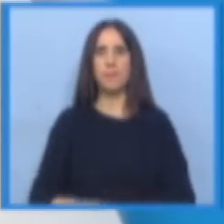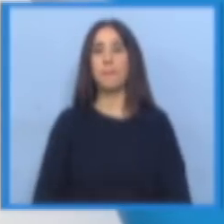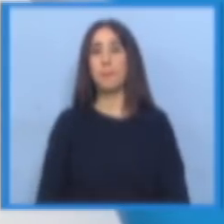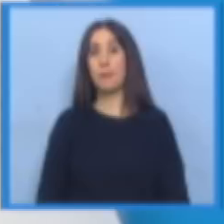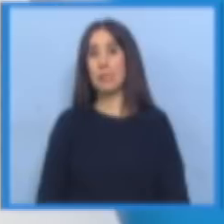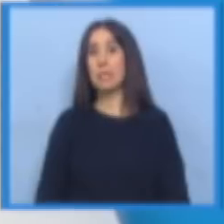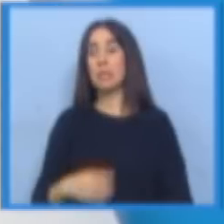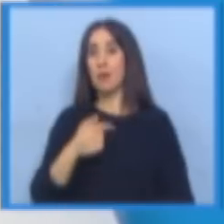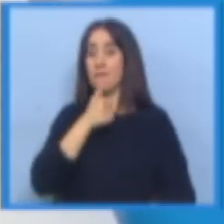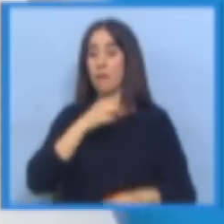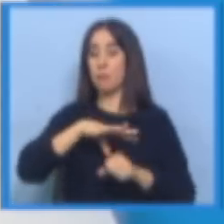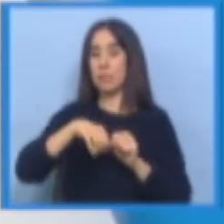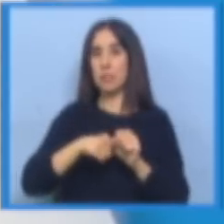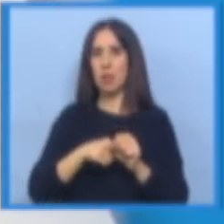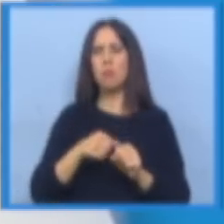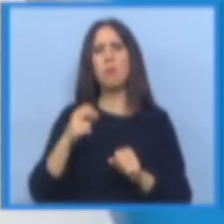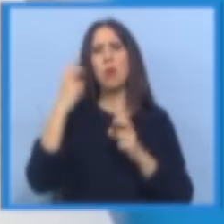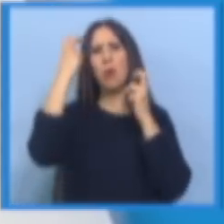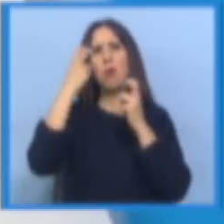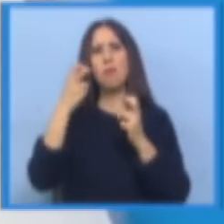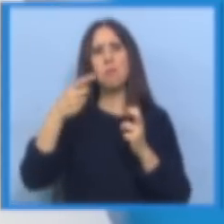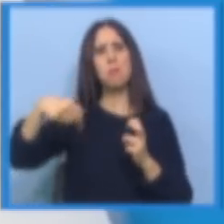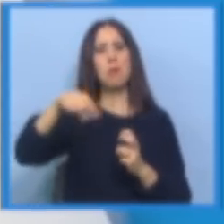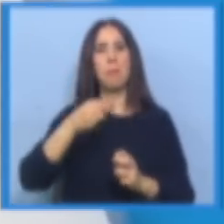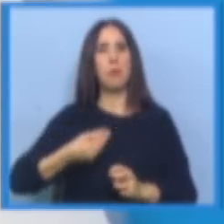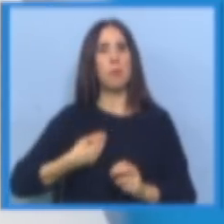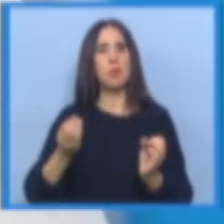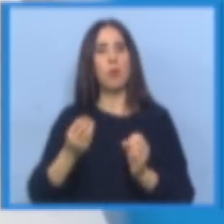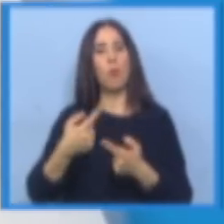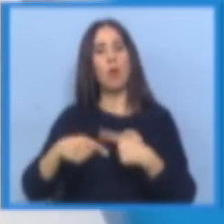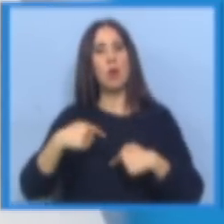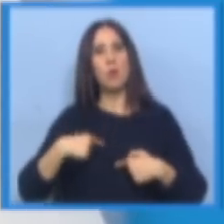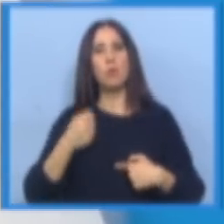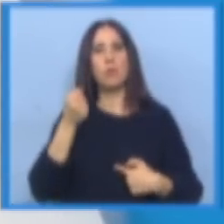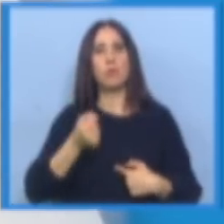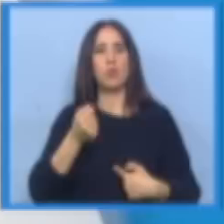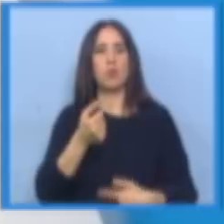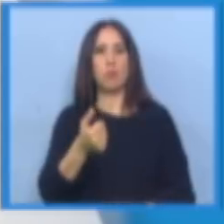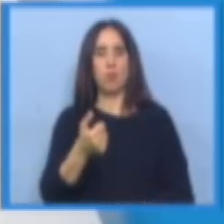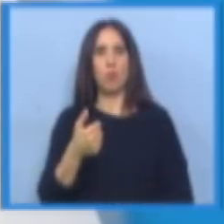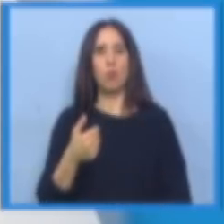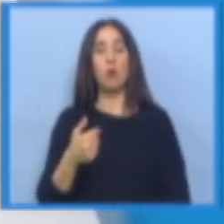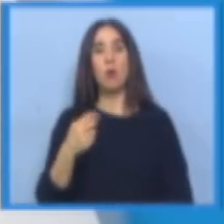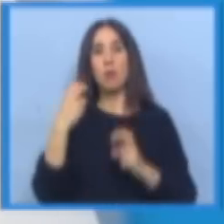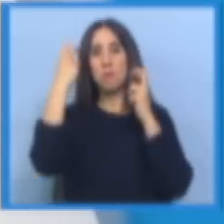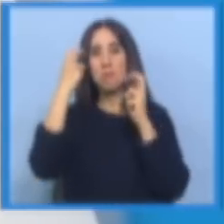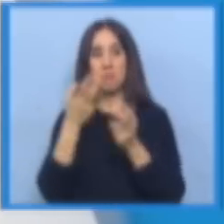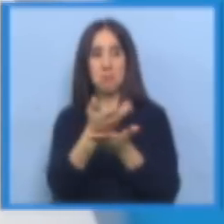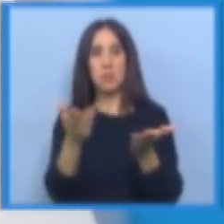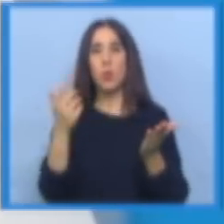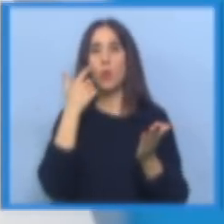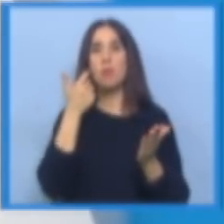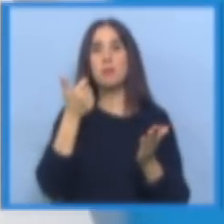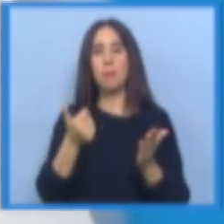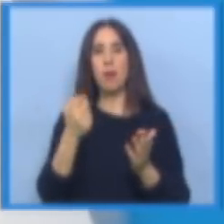mercenário não se preocupa com as ovelhas. Eu sou o bom pastor. Conheço as minhas ovelhas e as